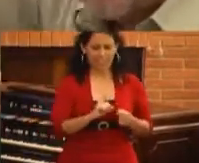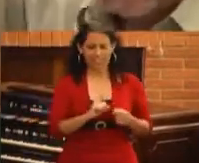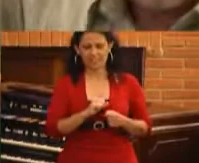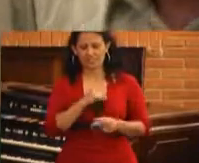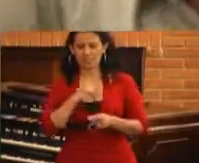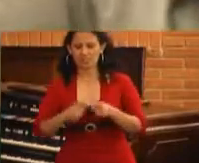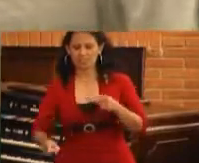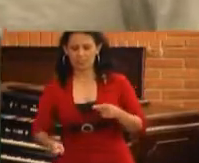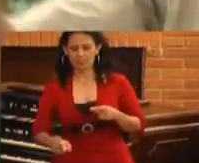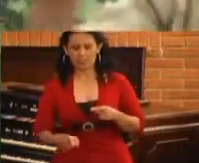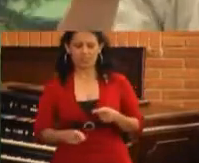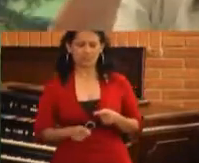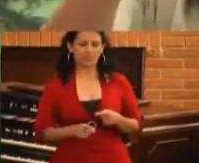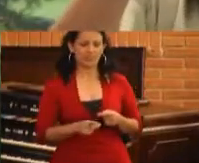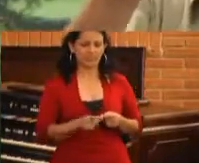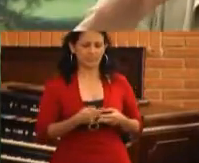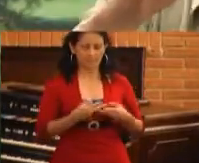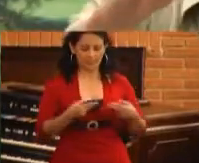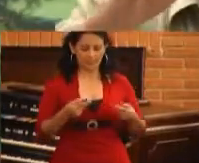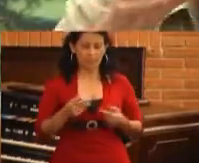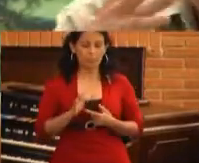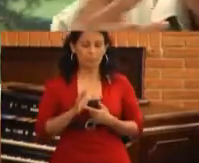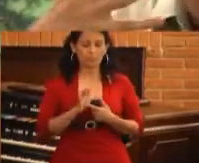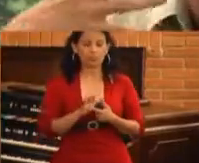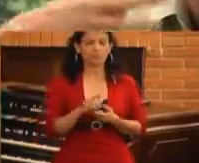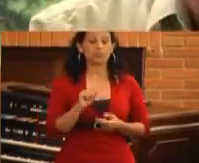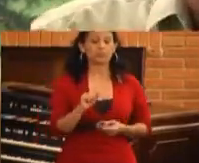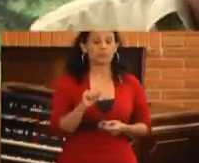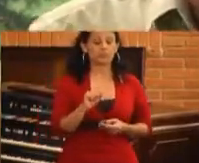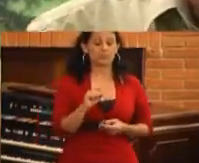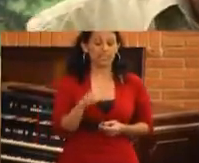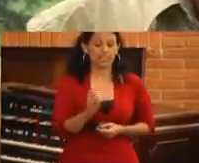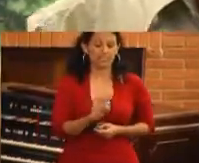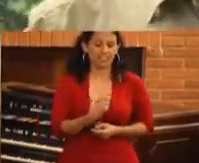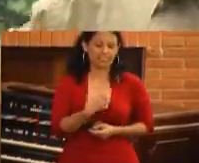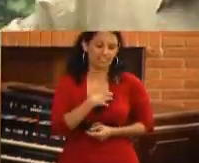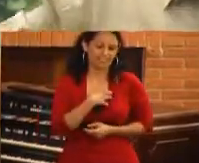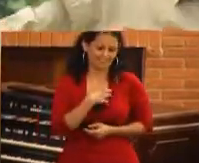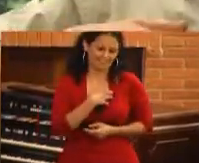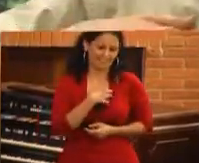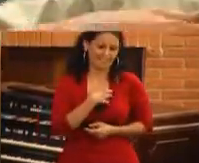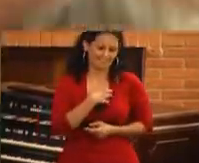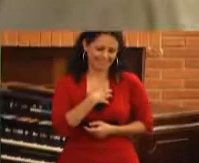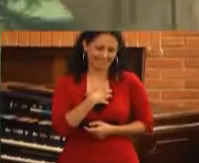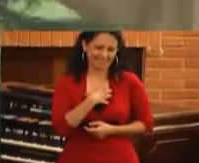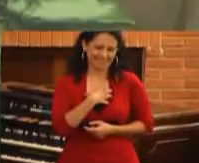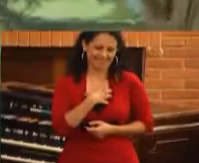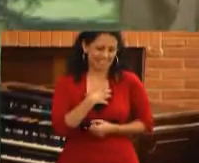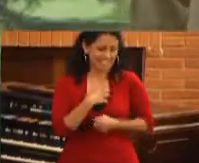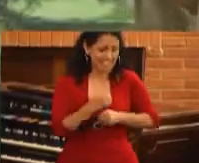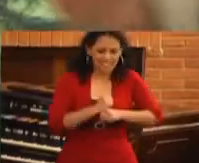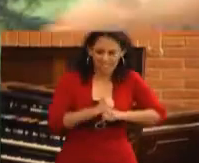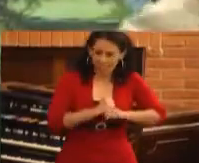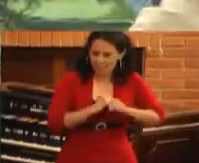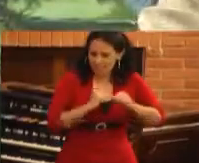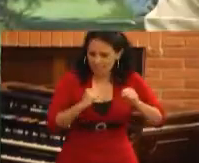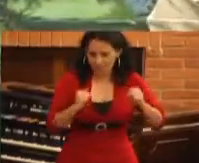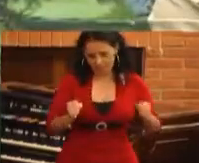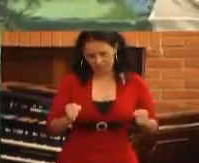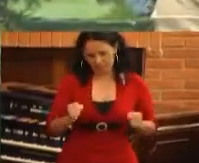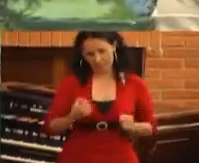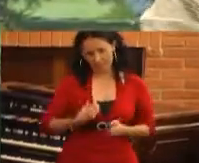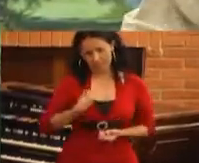não aquilo. Para mostrar que a nossa natureza era tão impossível de ver